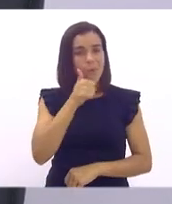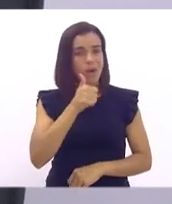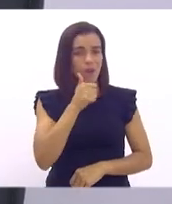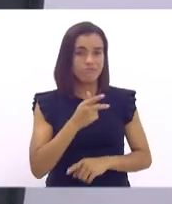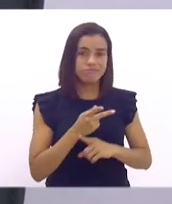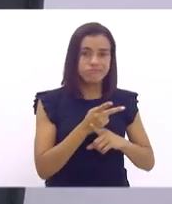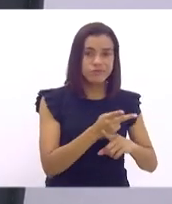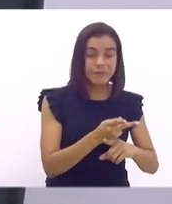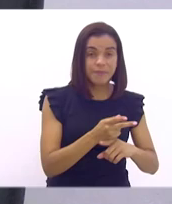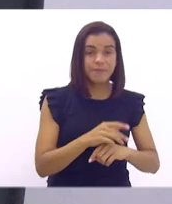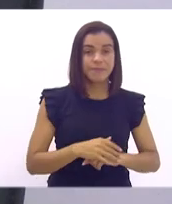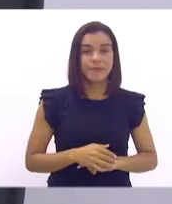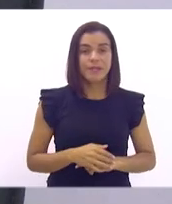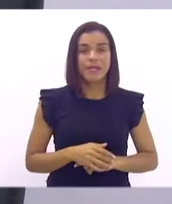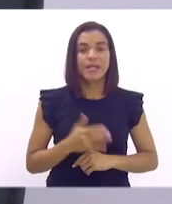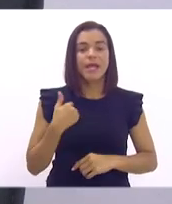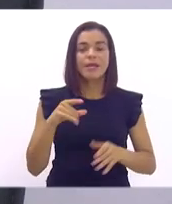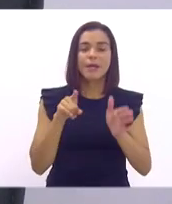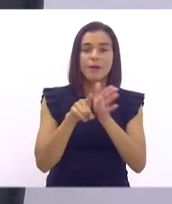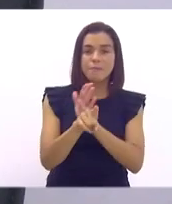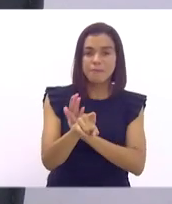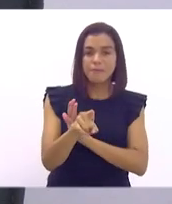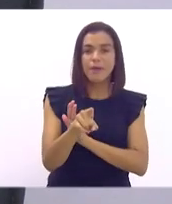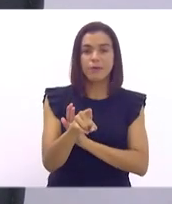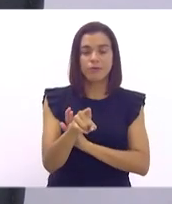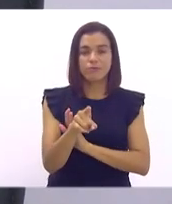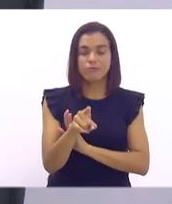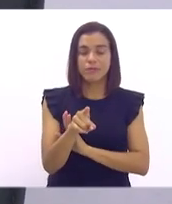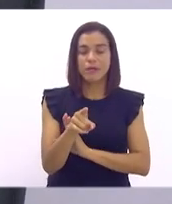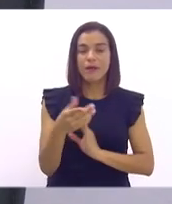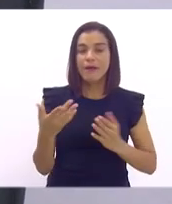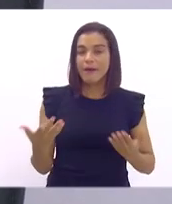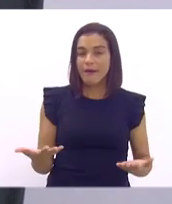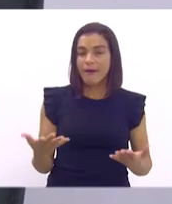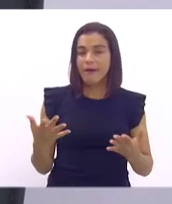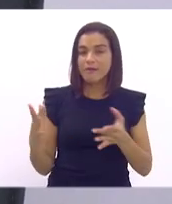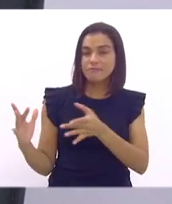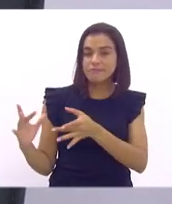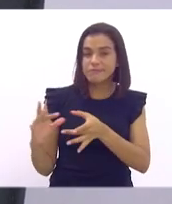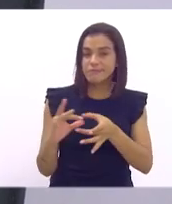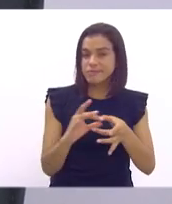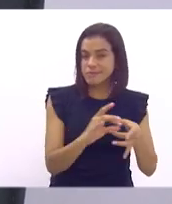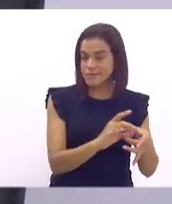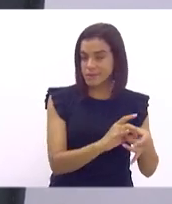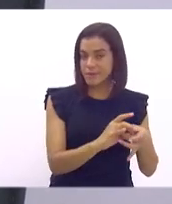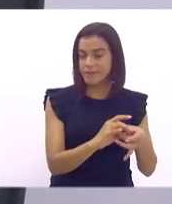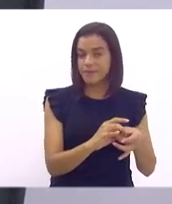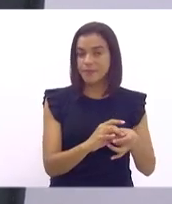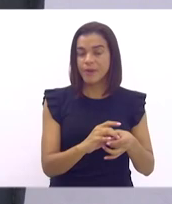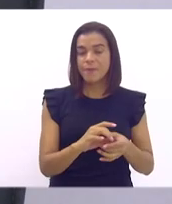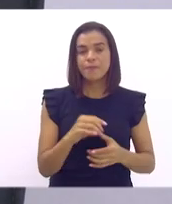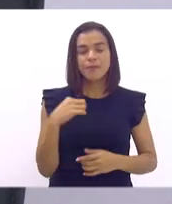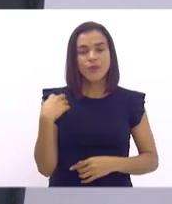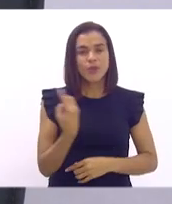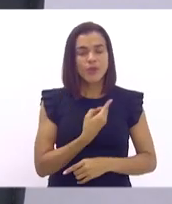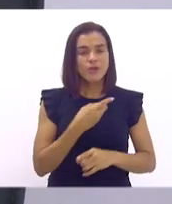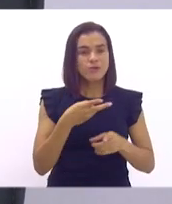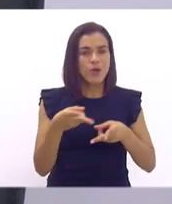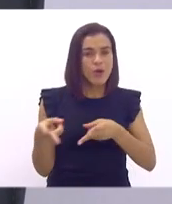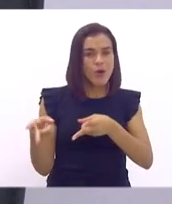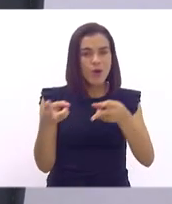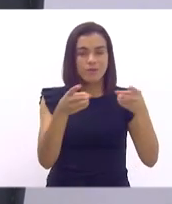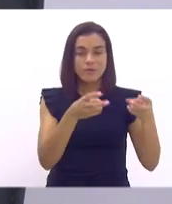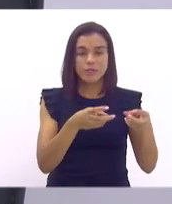entendimento. E aí a nossa pergunta segue na seguinte questão. Nós observamos que um